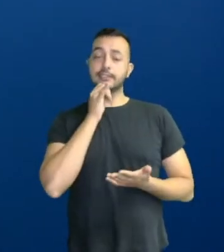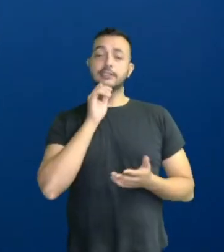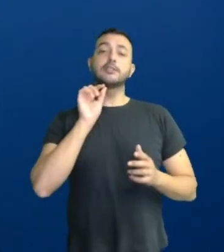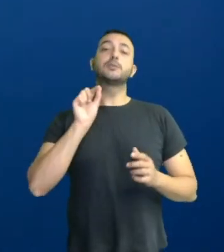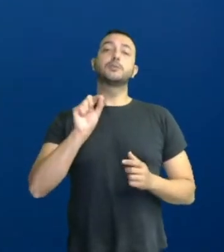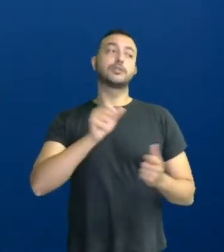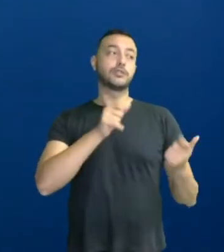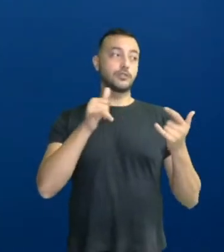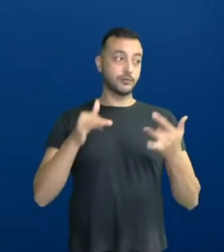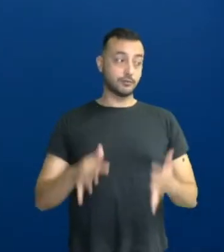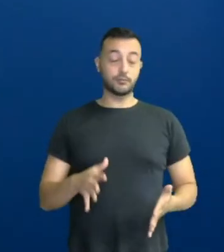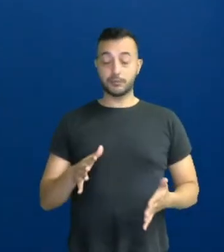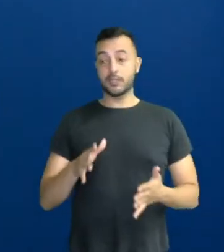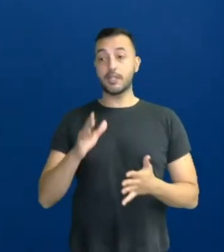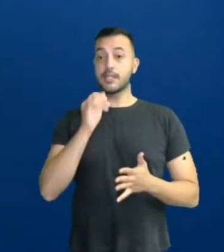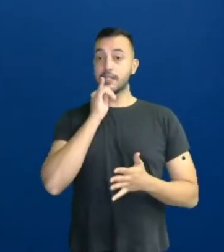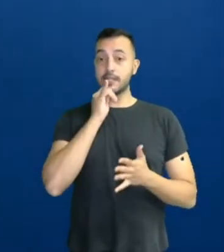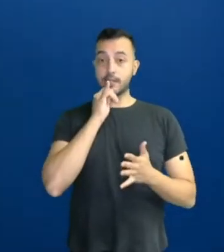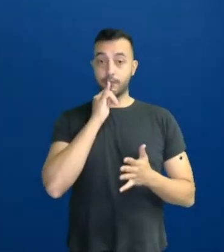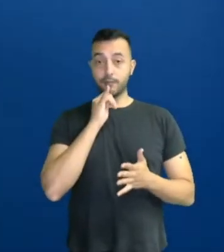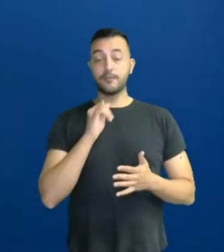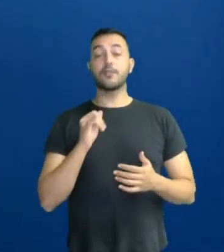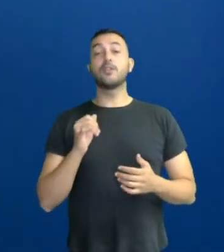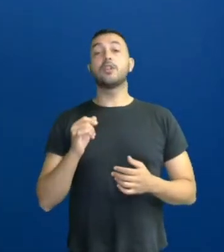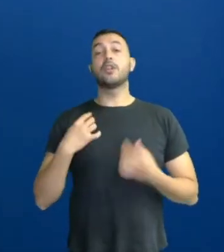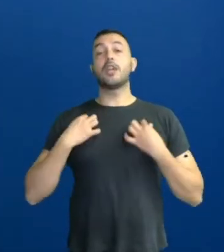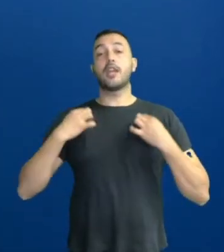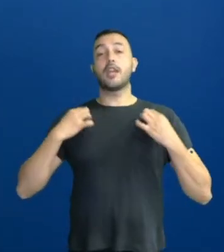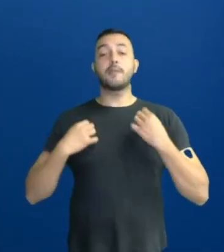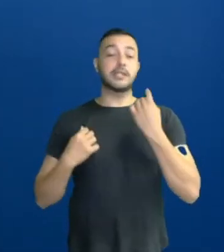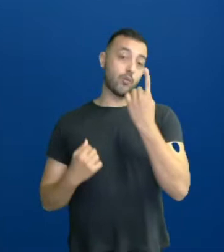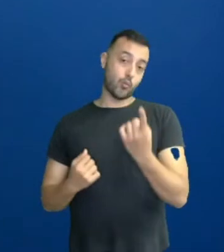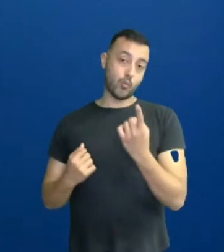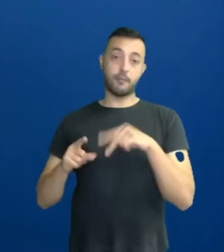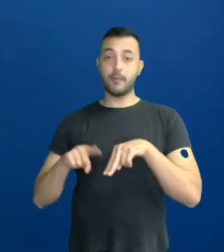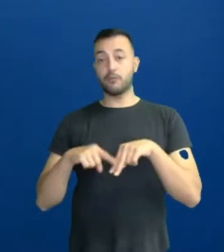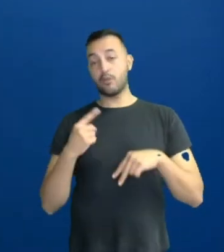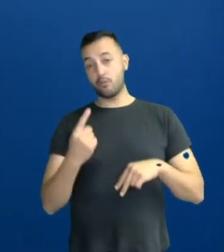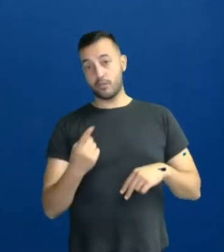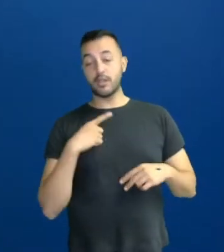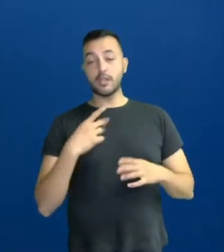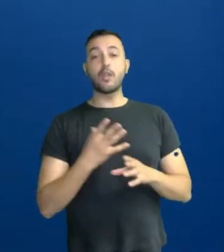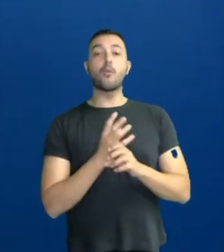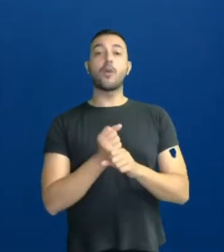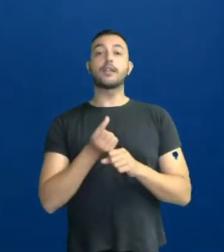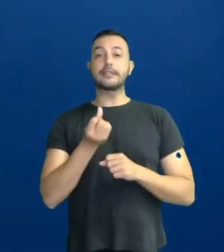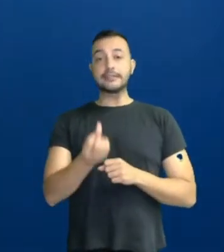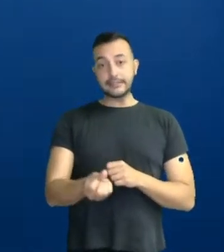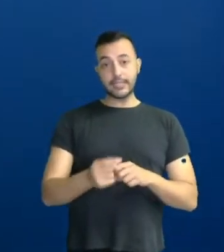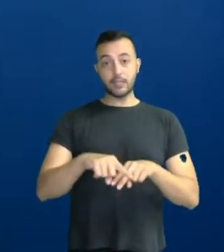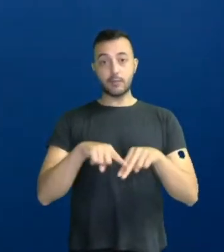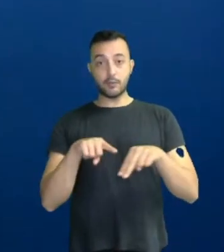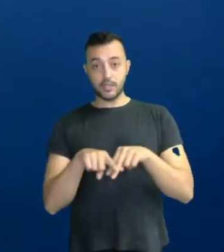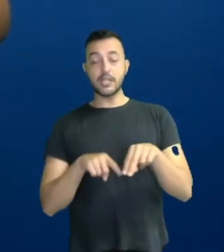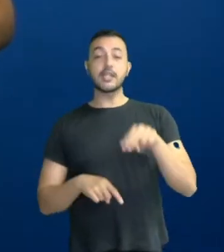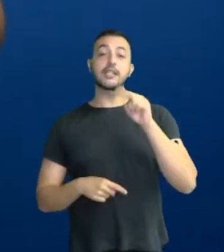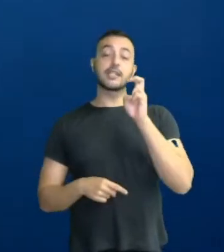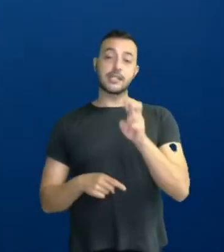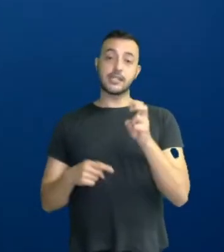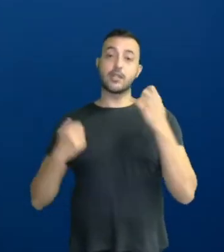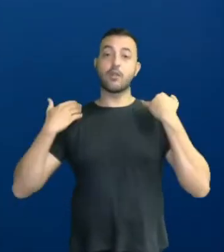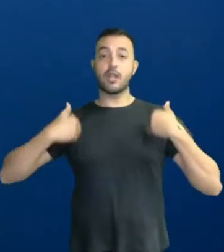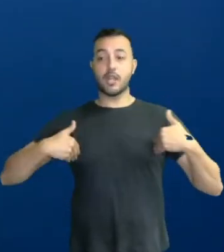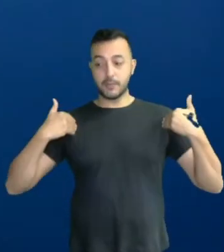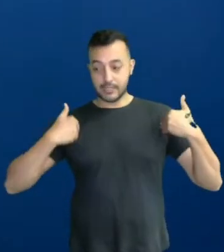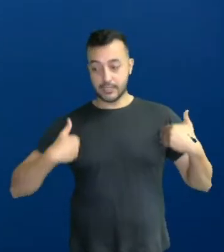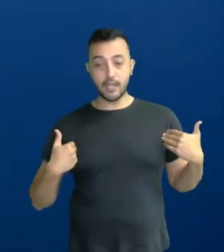seguinte. Vamos supor o seguinte. Uma camiseta, uma bermuda. Ele tem 6 bermudas e 5 camisetas,